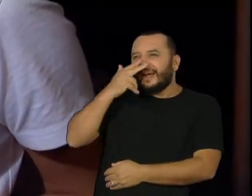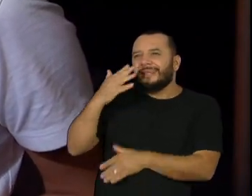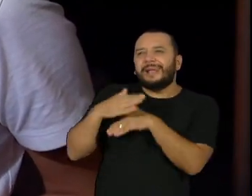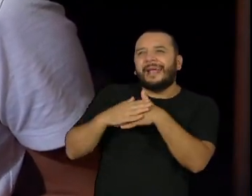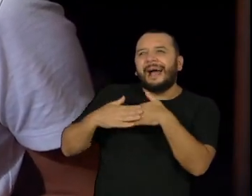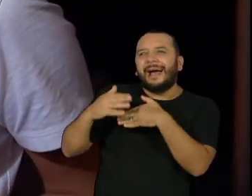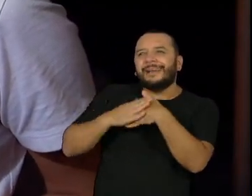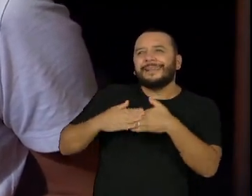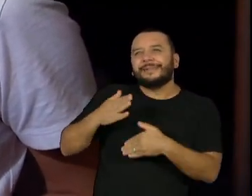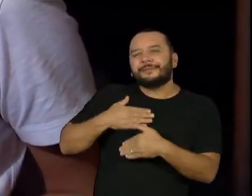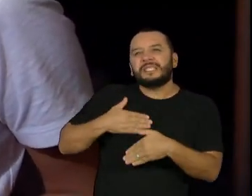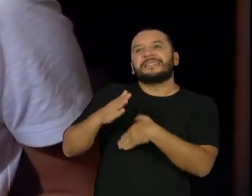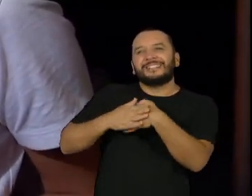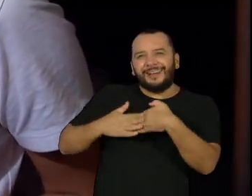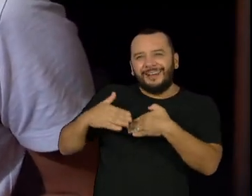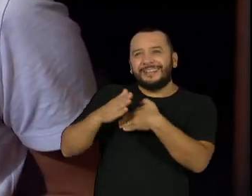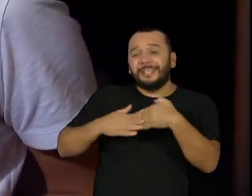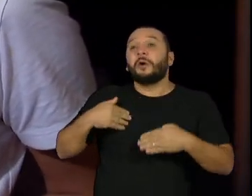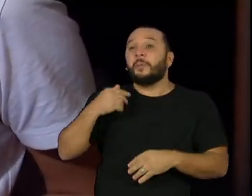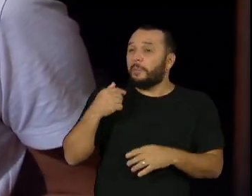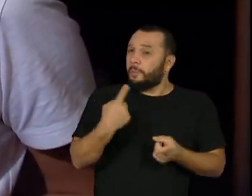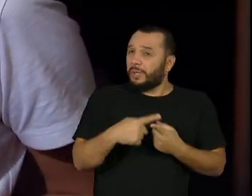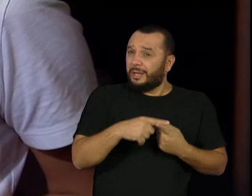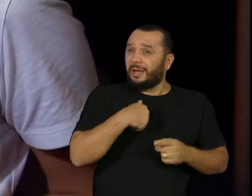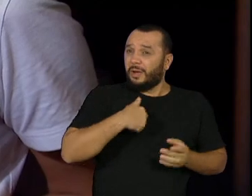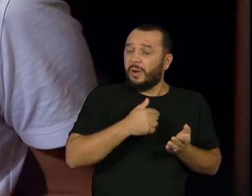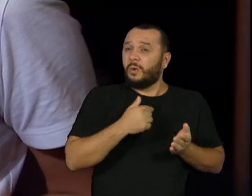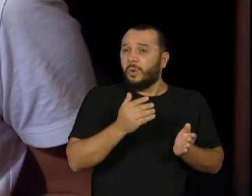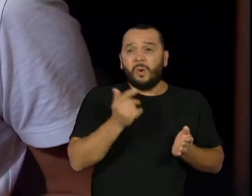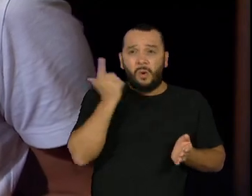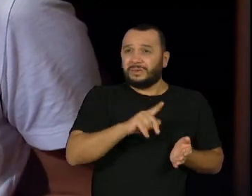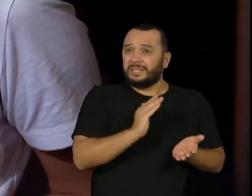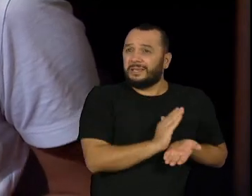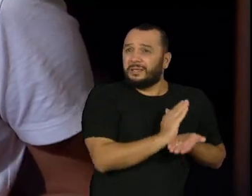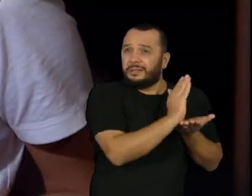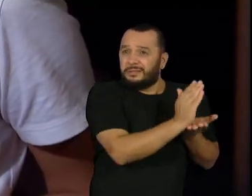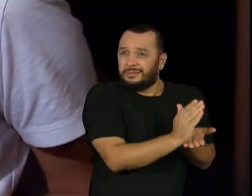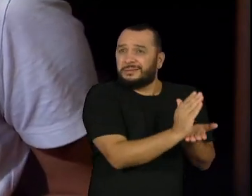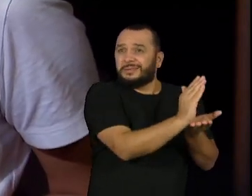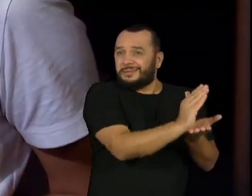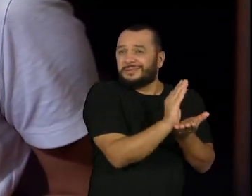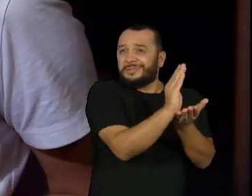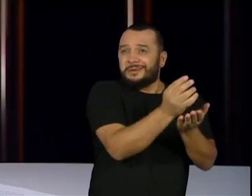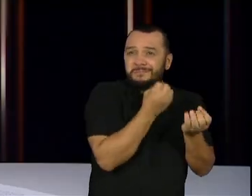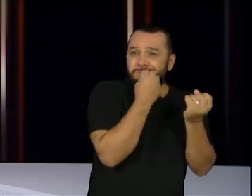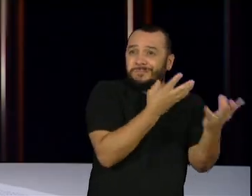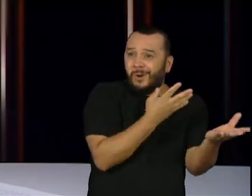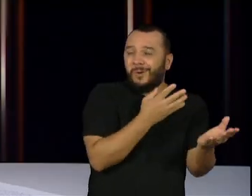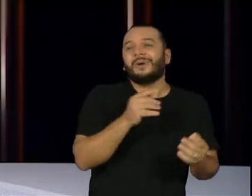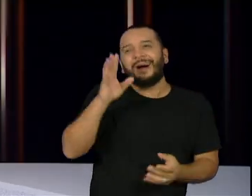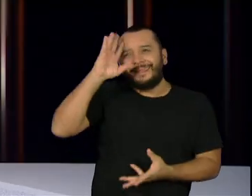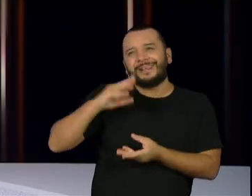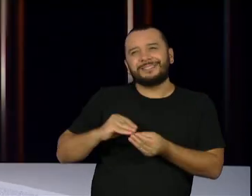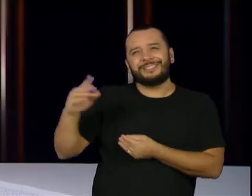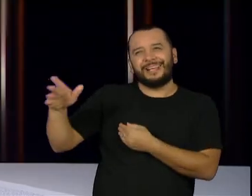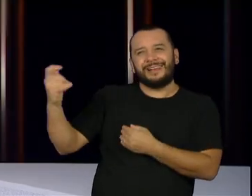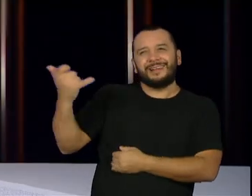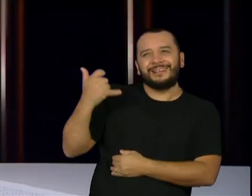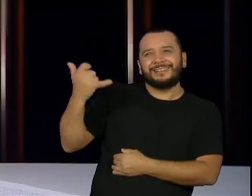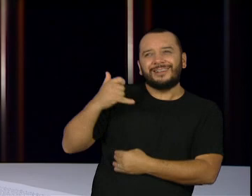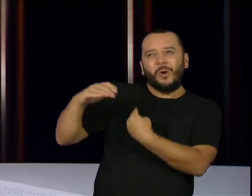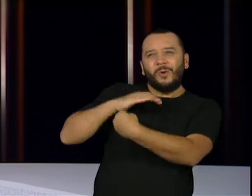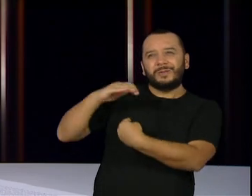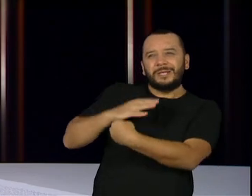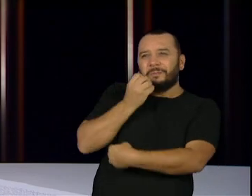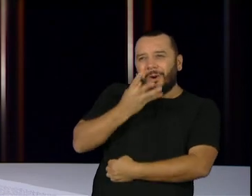fazer essa travessia, né, de estar do outro lado e começar a ver coisas boas no que ele disse. Que legal. Você está sendo